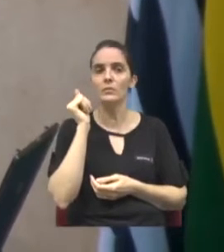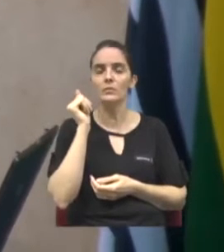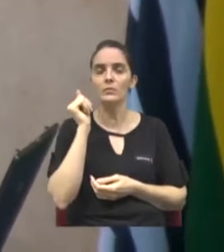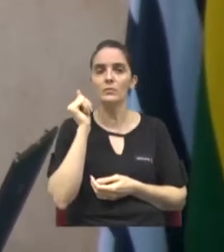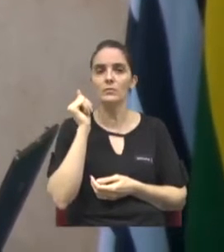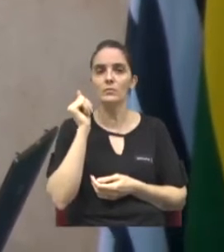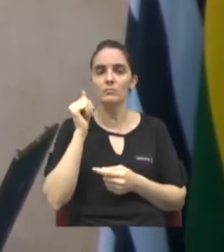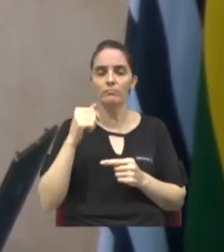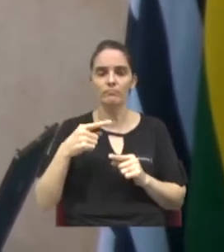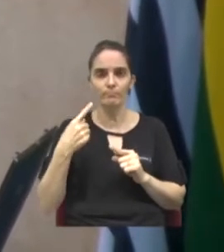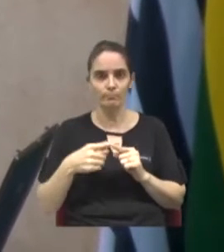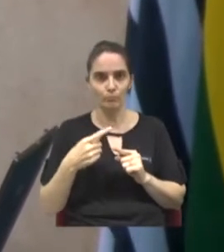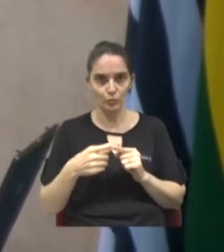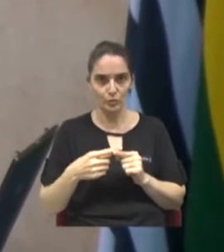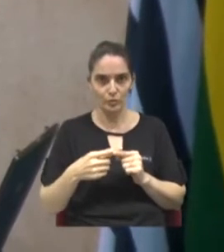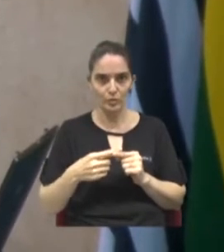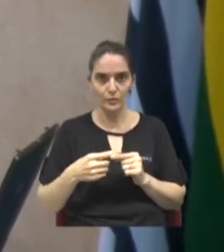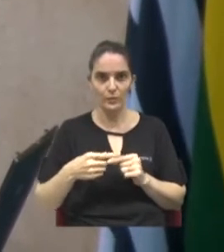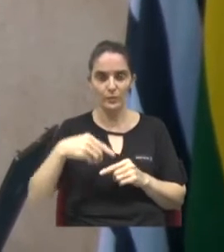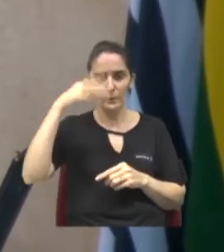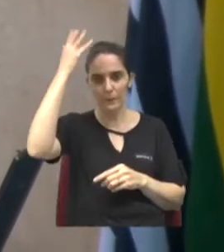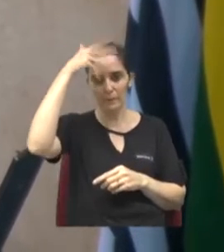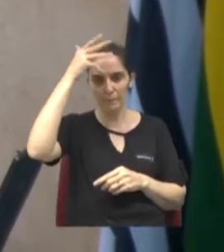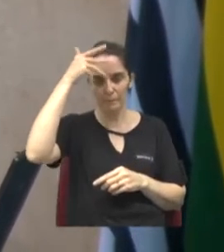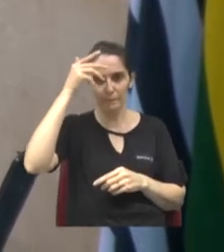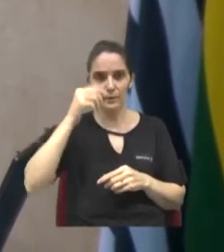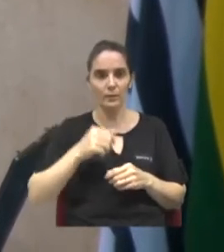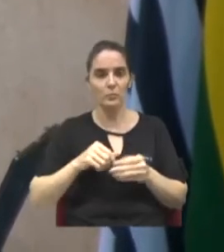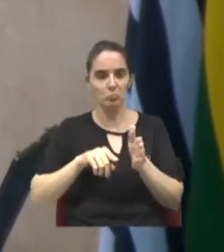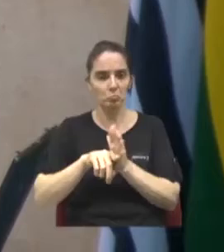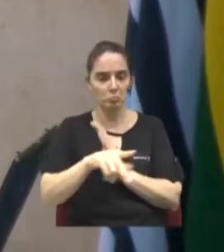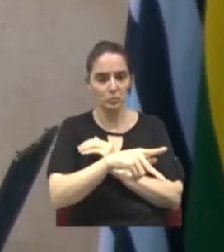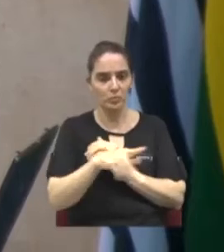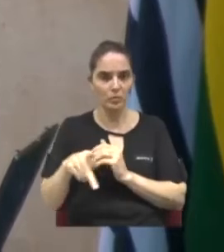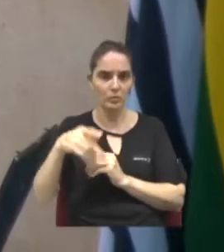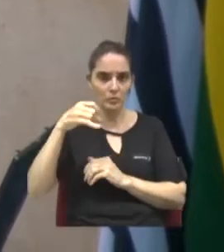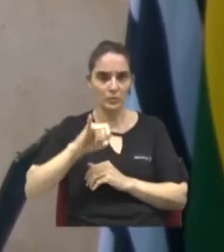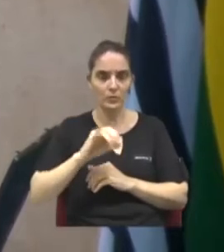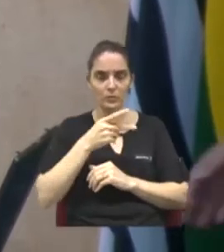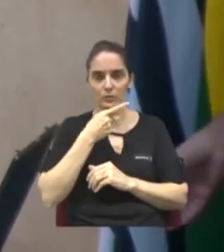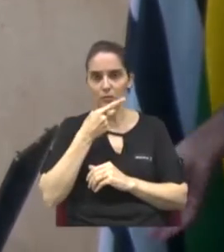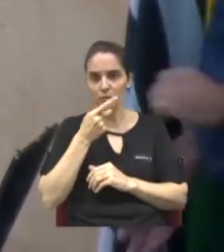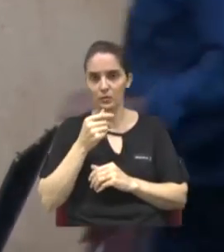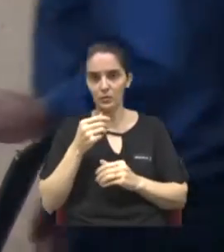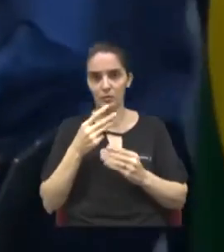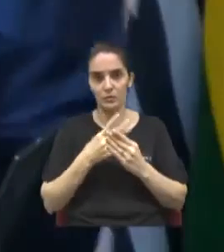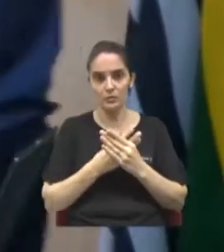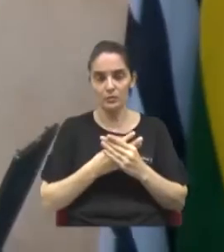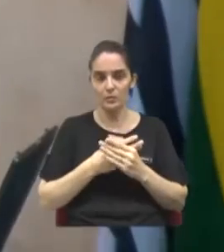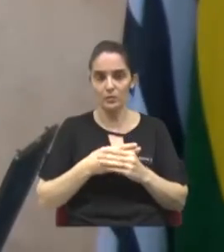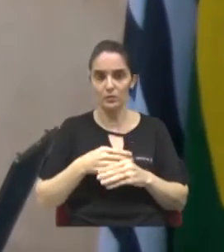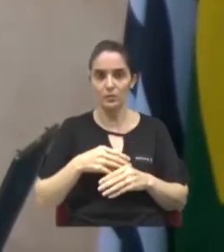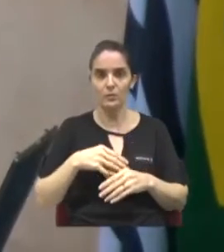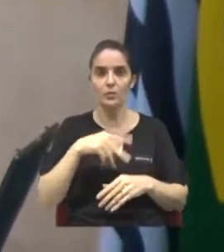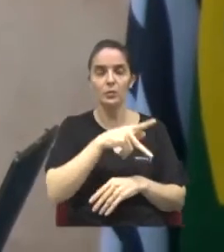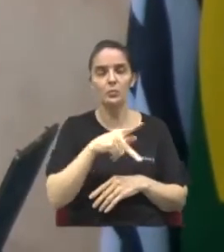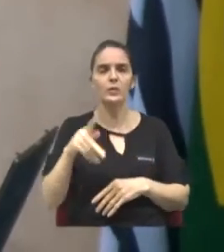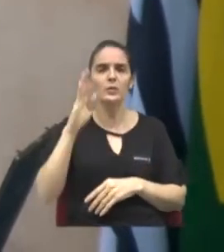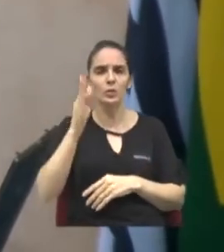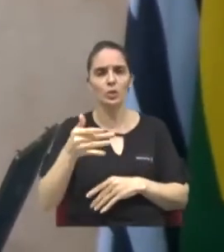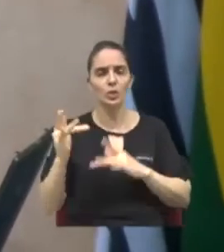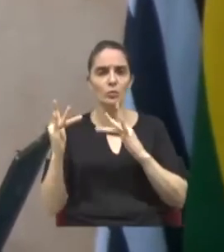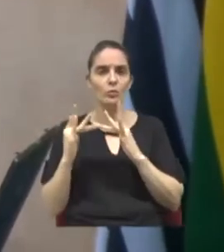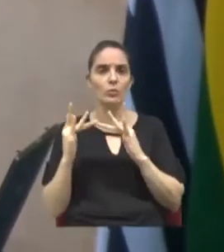porque fui perguntar ao presidente se tinha oferecido à Câmara, e o presidente dessa casa já tinha entrado em contato